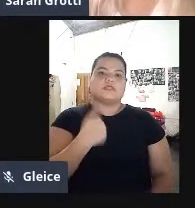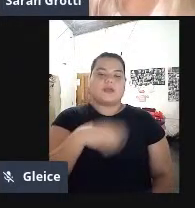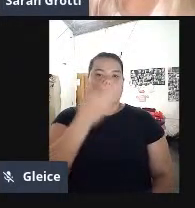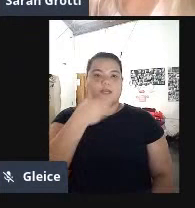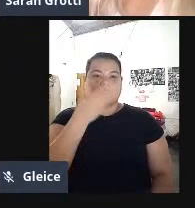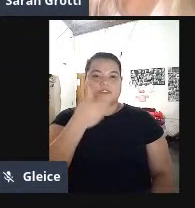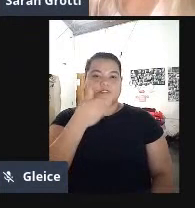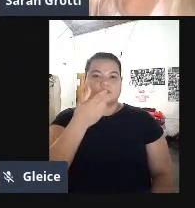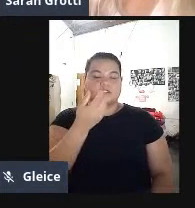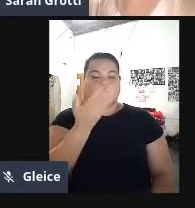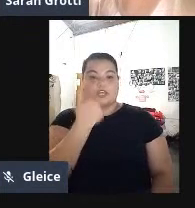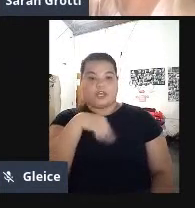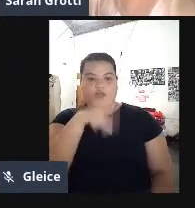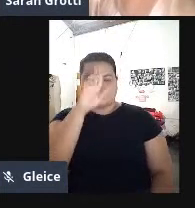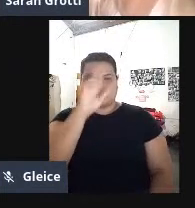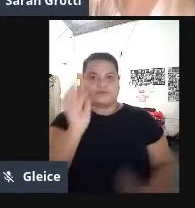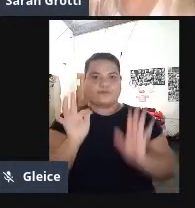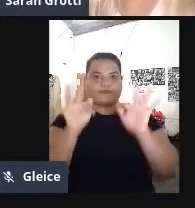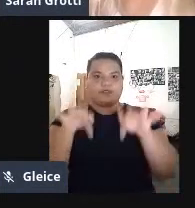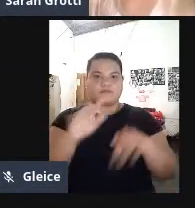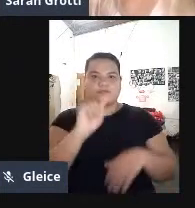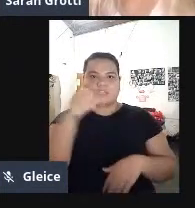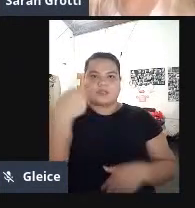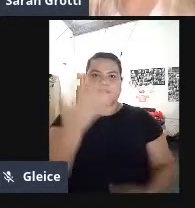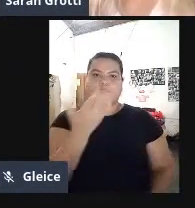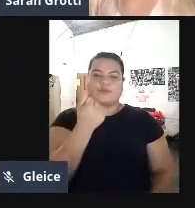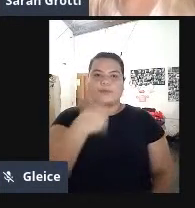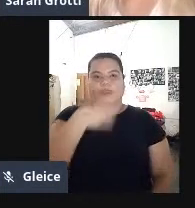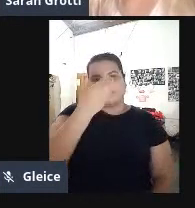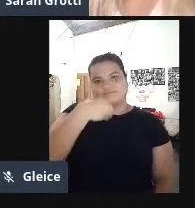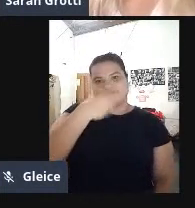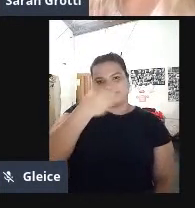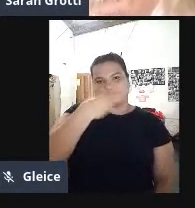né, que é o recomendado, é muito bom.